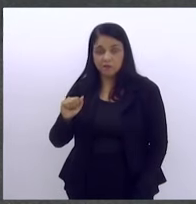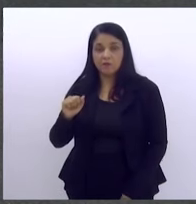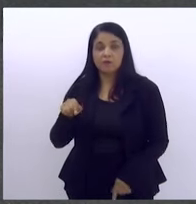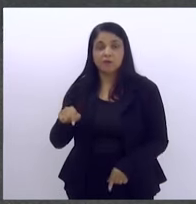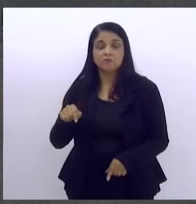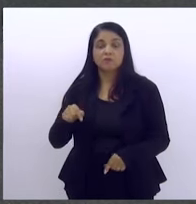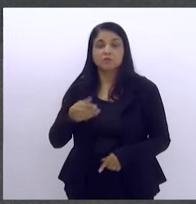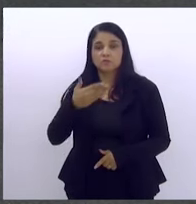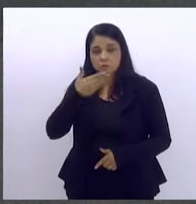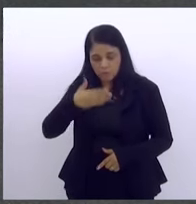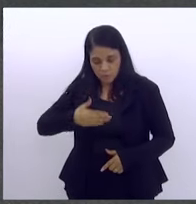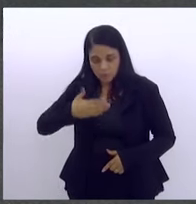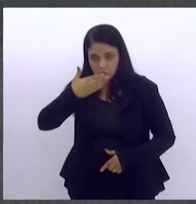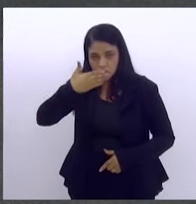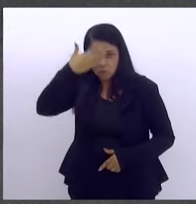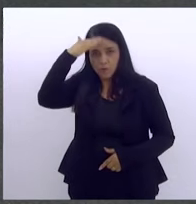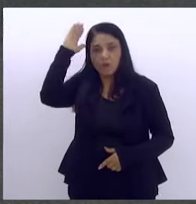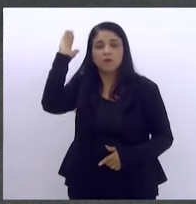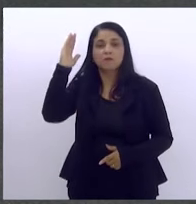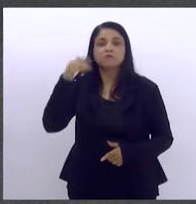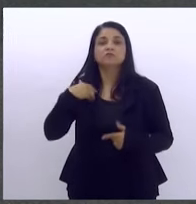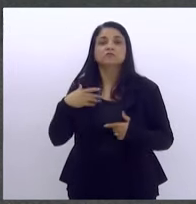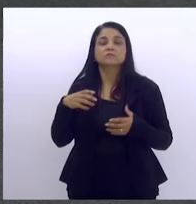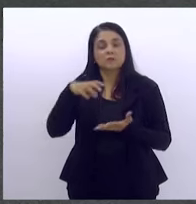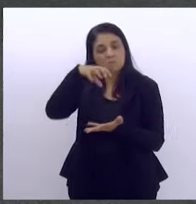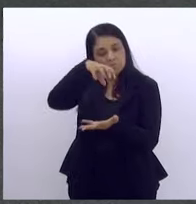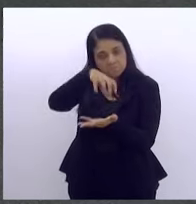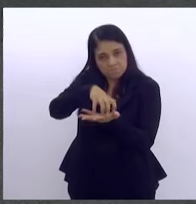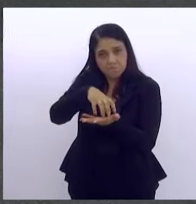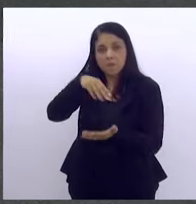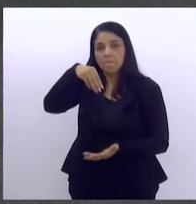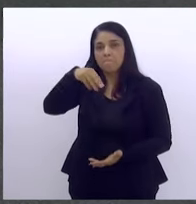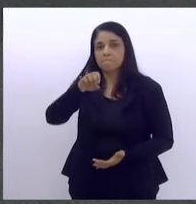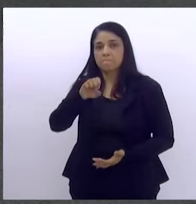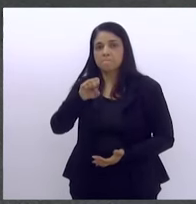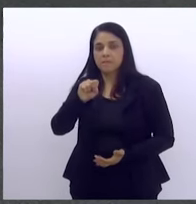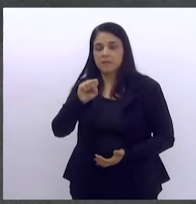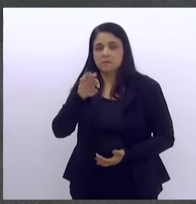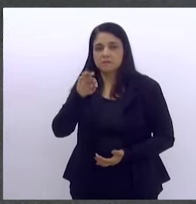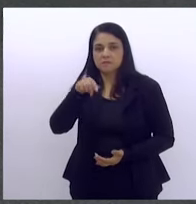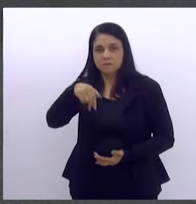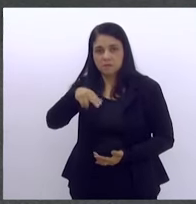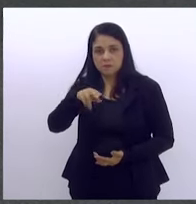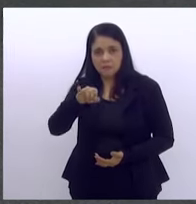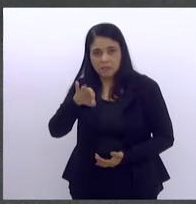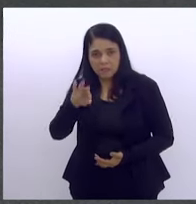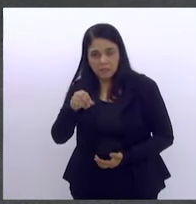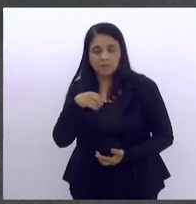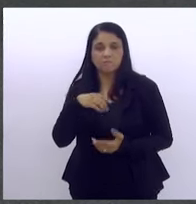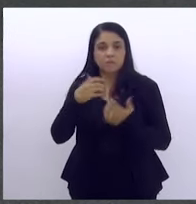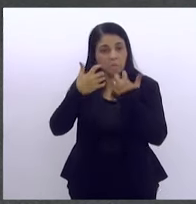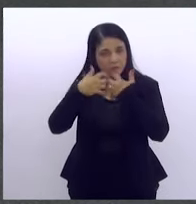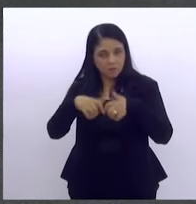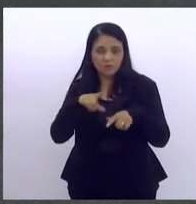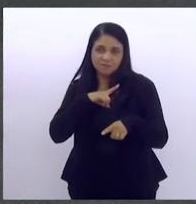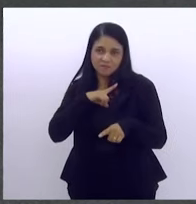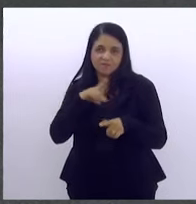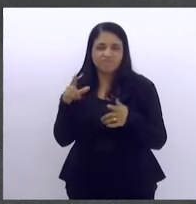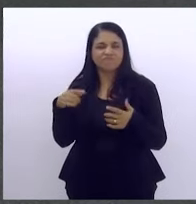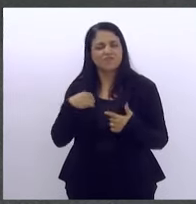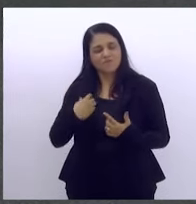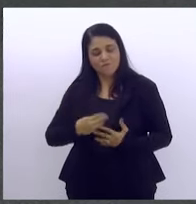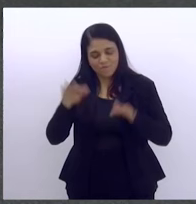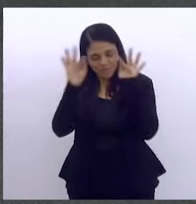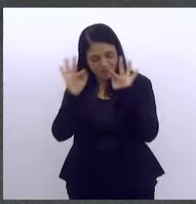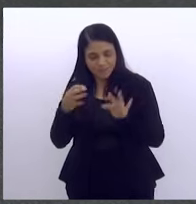os muçulmanos, que têm uma mesquita em Petrópolis. Foi uma coisa muito bonita, eu fico muito feliz de participar disso desde o início. Mando um abraço aqui para todos